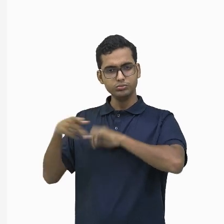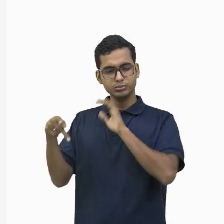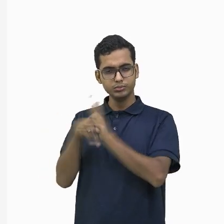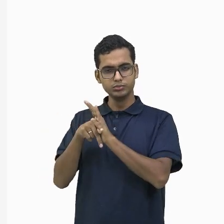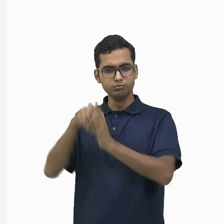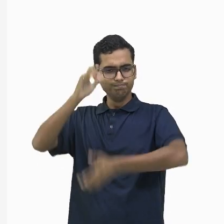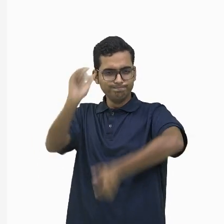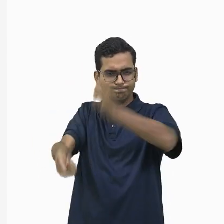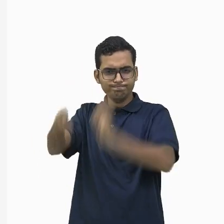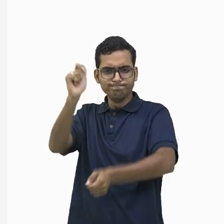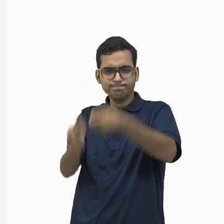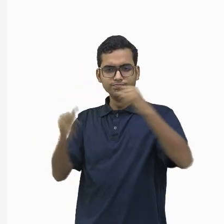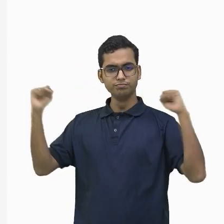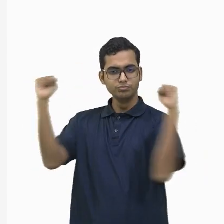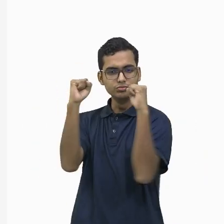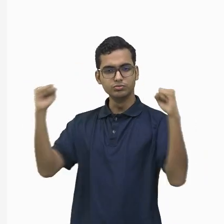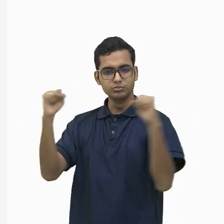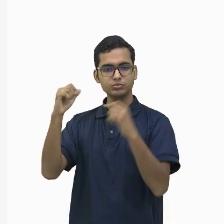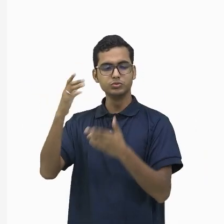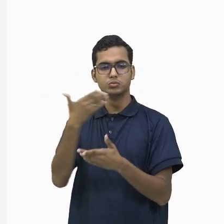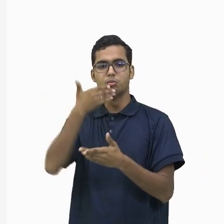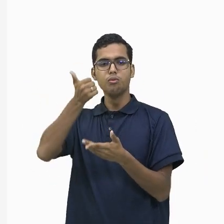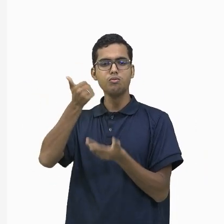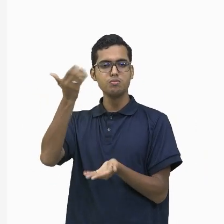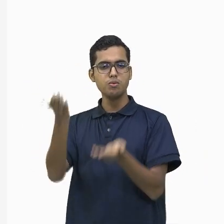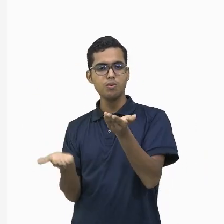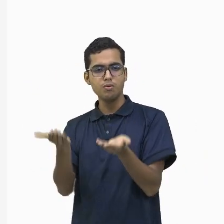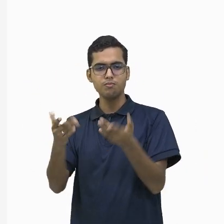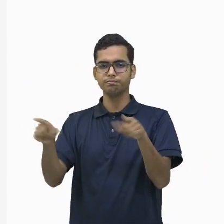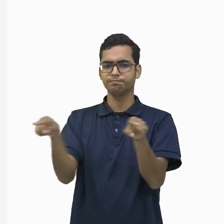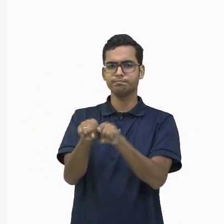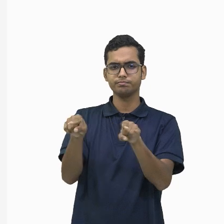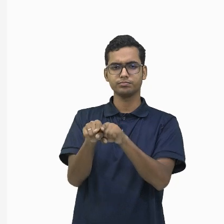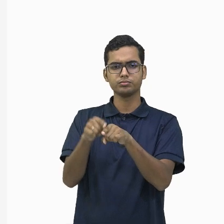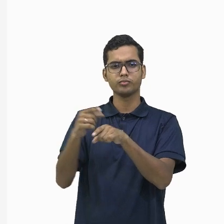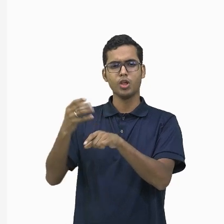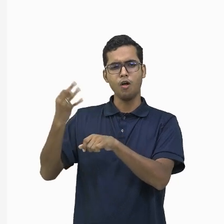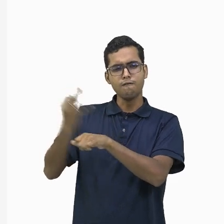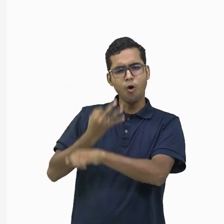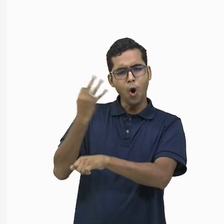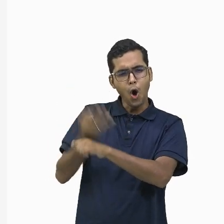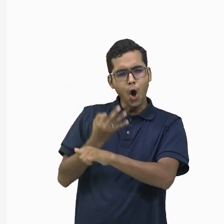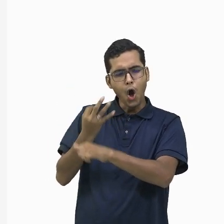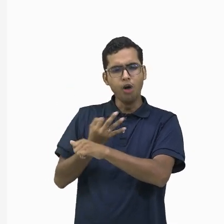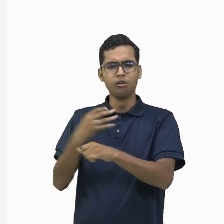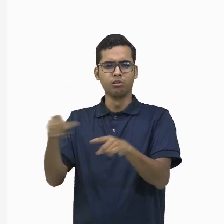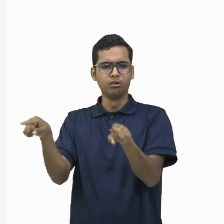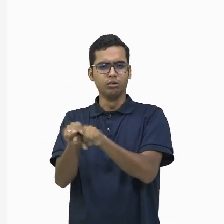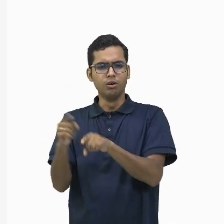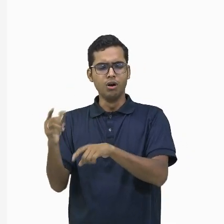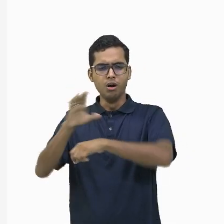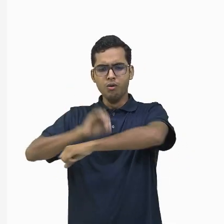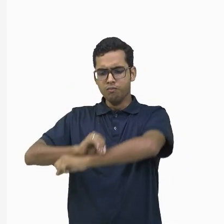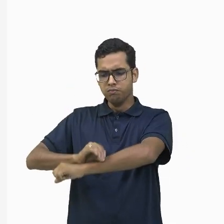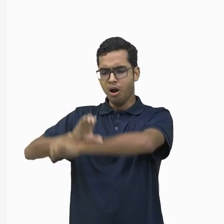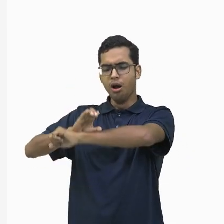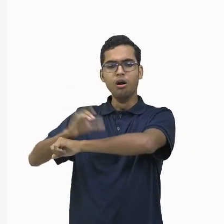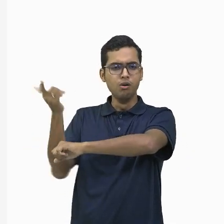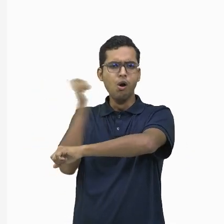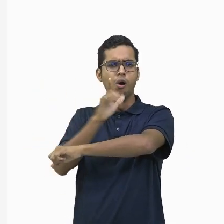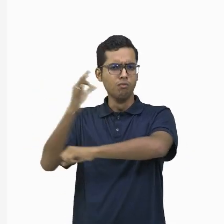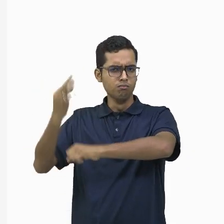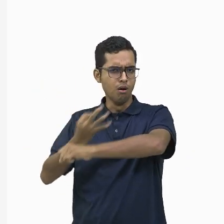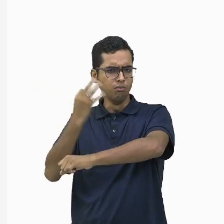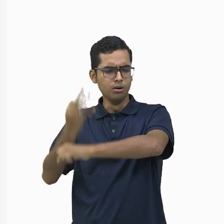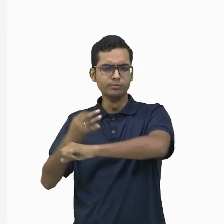o nosso equilíbrio e a nossa resistência muscular. Enquanto que a musculação, ela vai